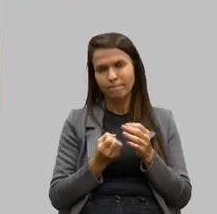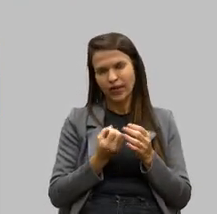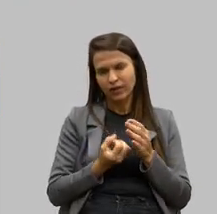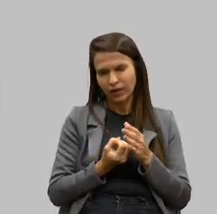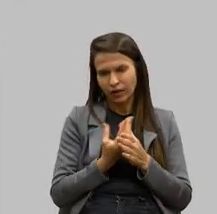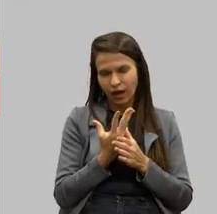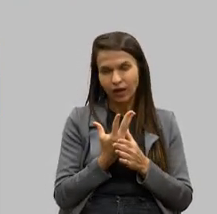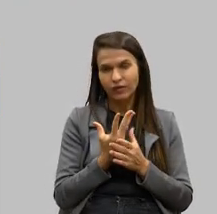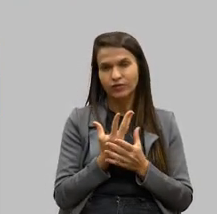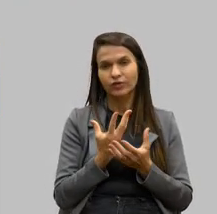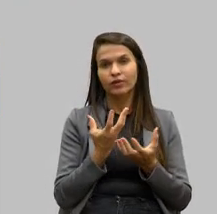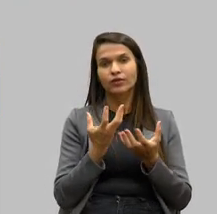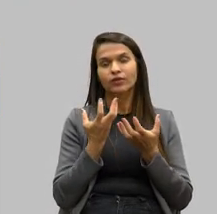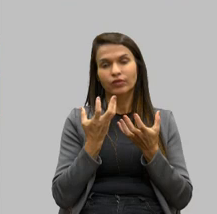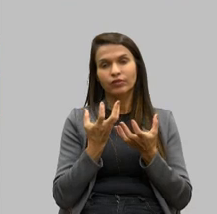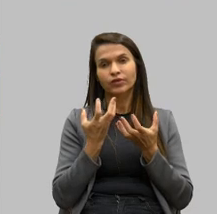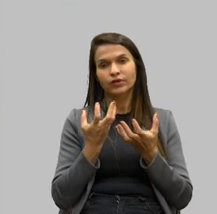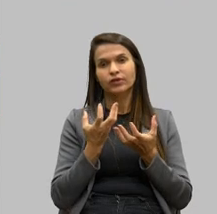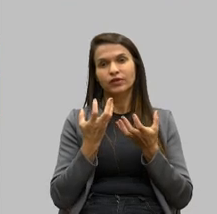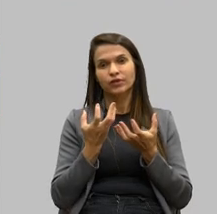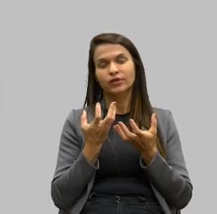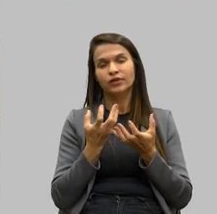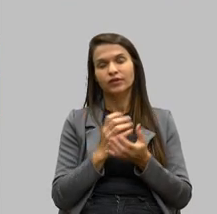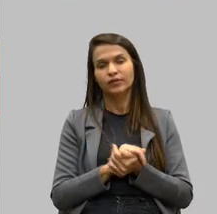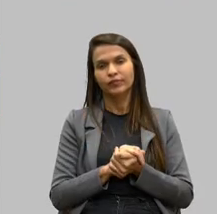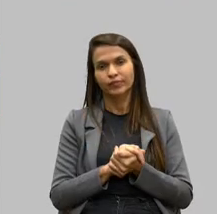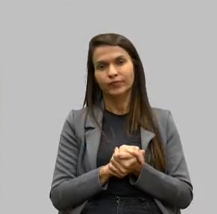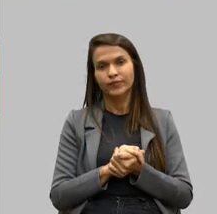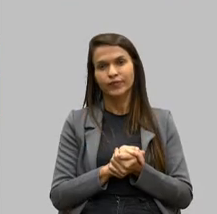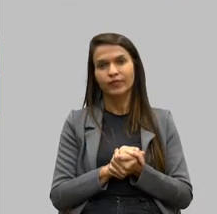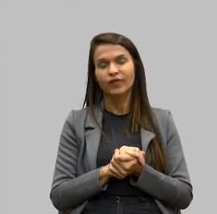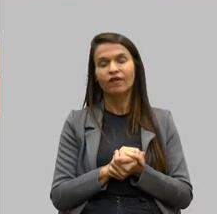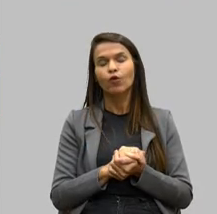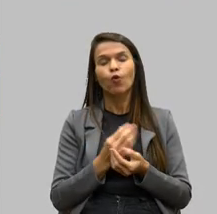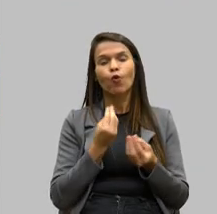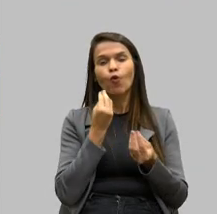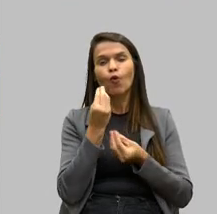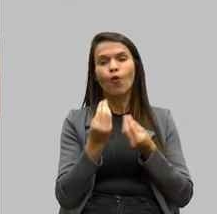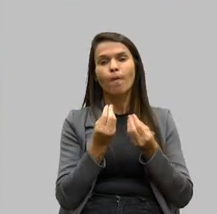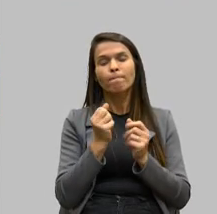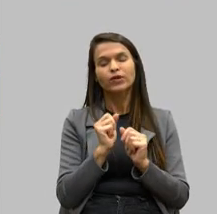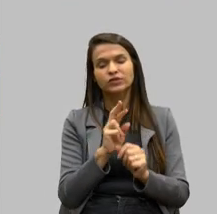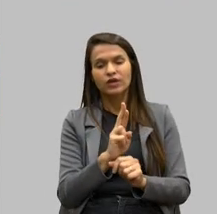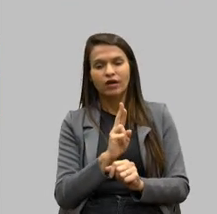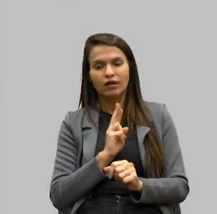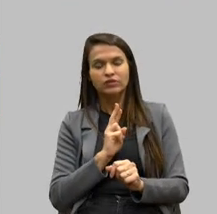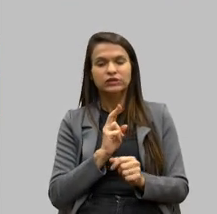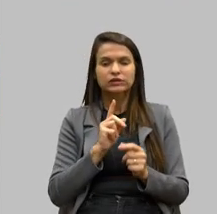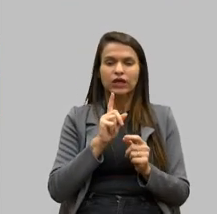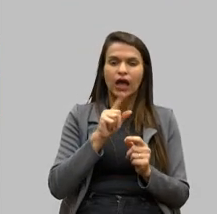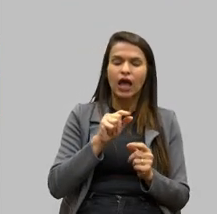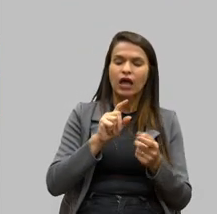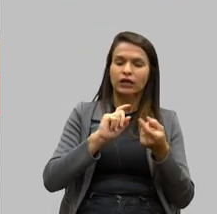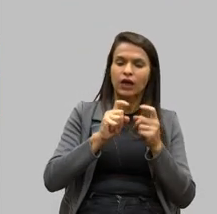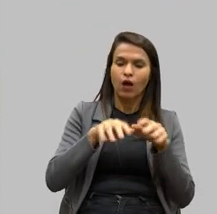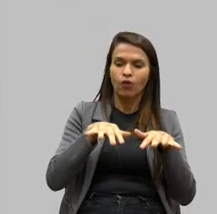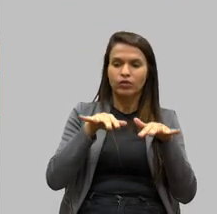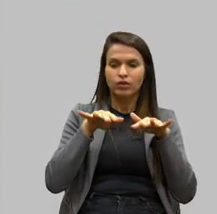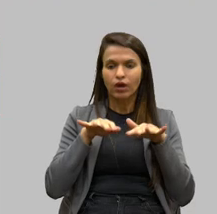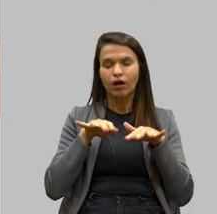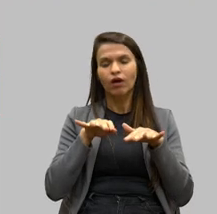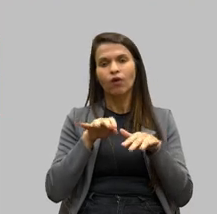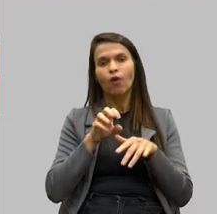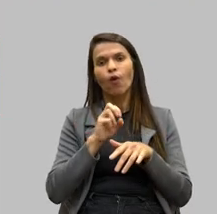ver como pode ser essa devolutiva, se em audiência, se a